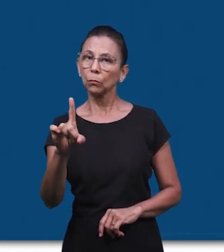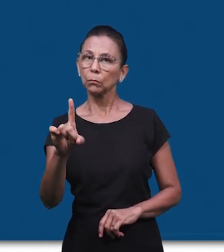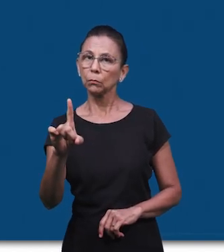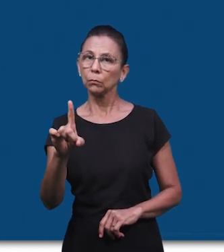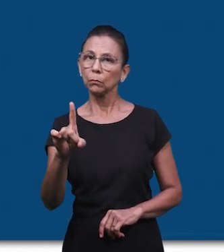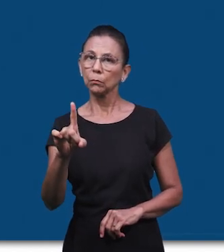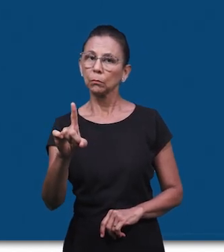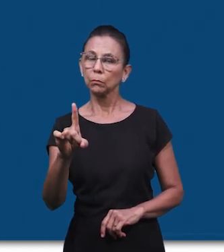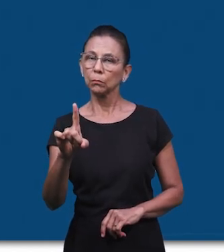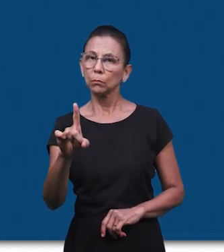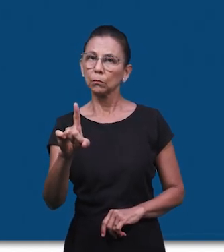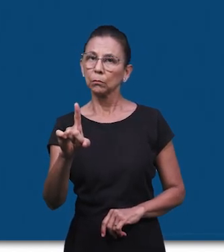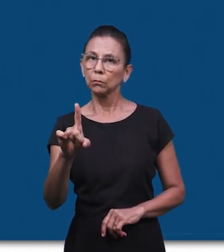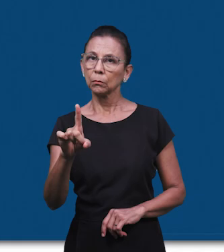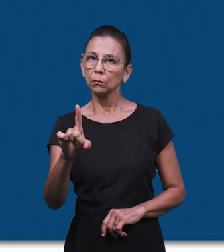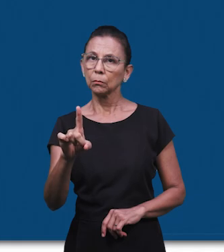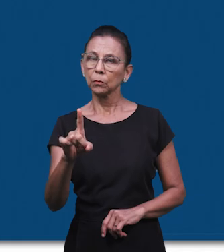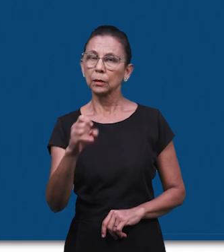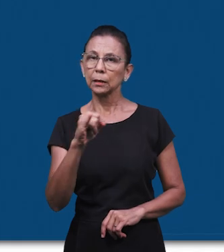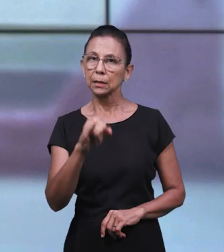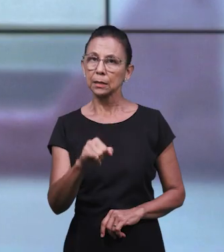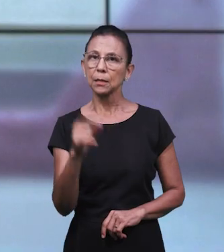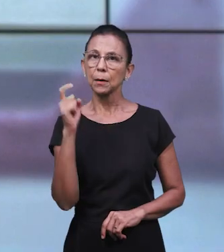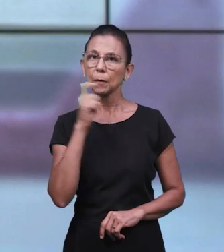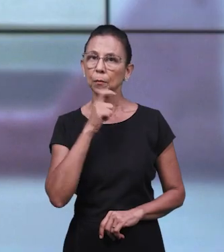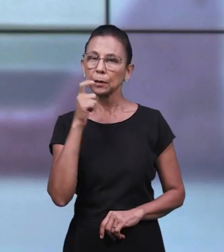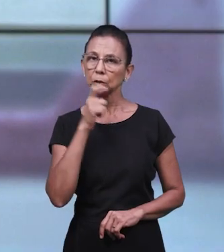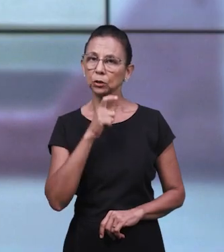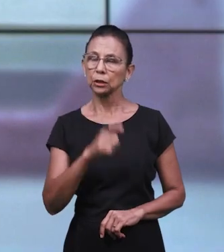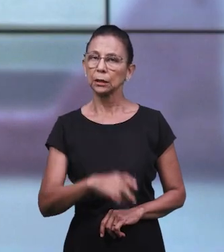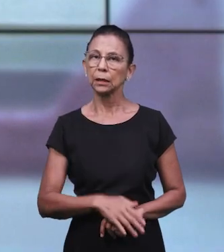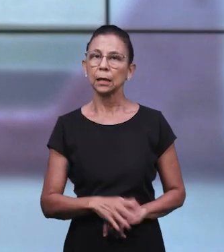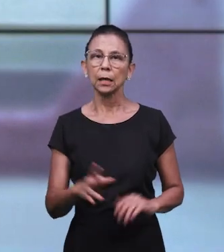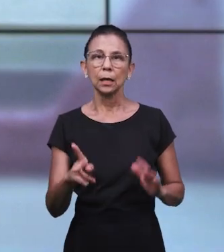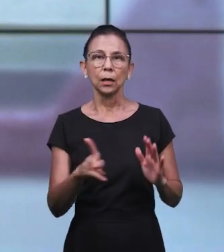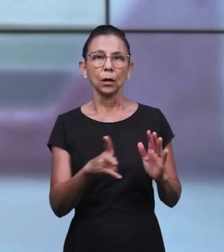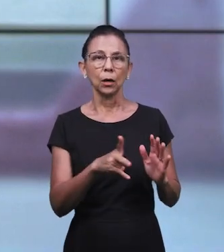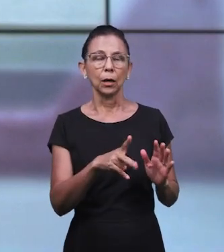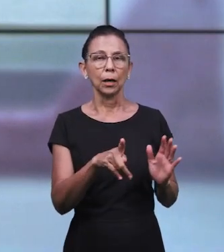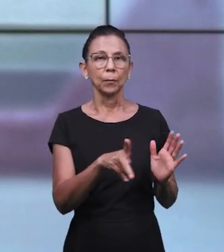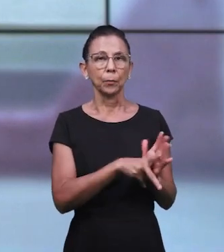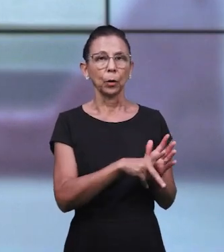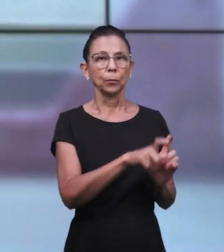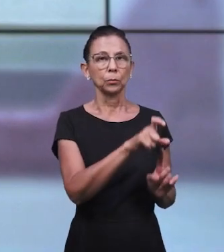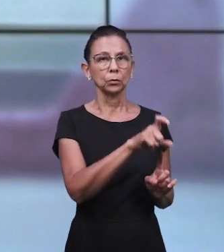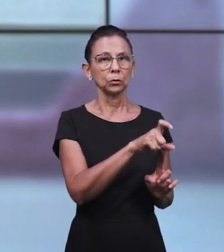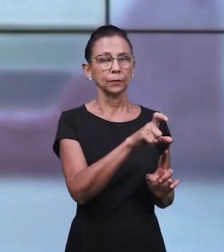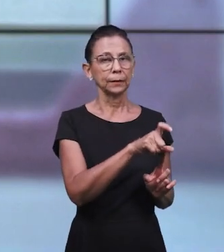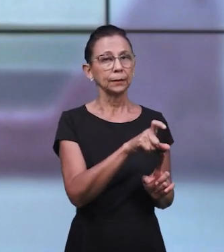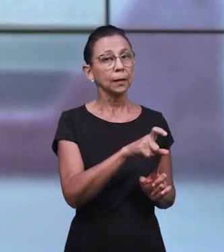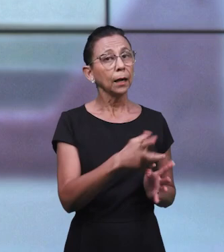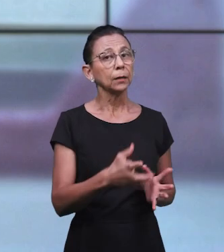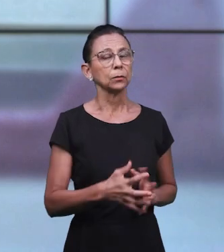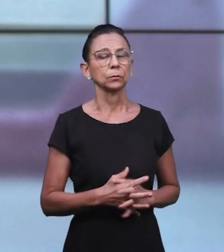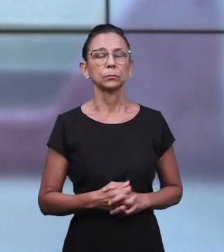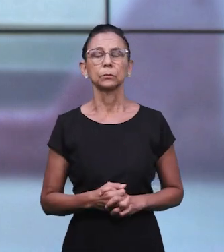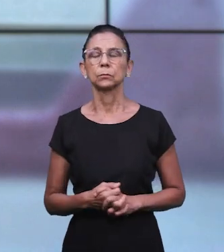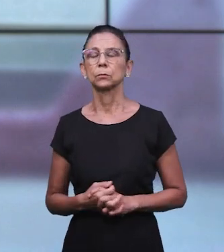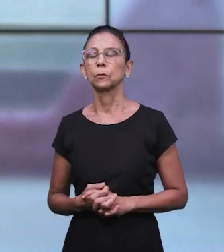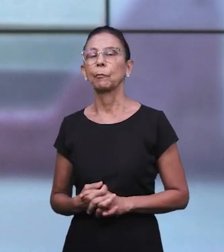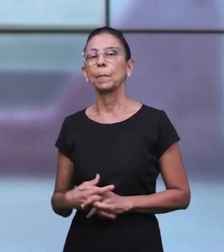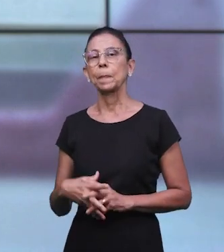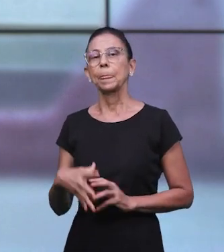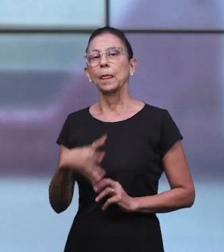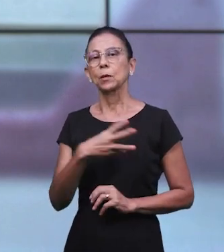passa disso é procedência maligna. Ensinar limites aos nossos filhos também é um ato de amor. Quando eles se